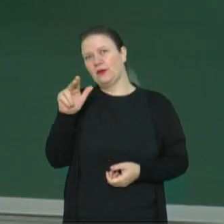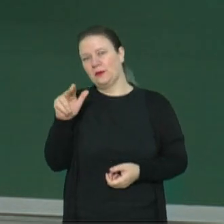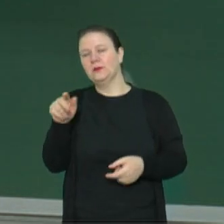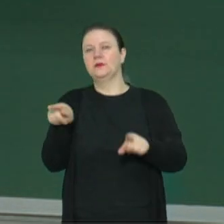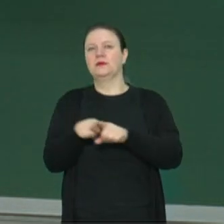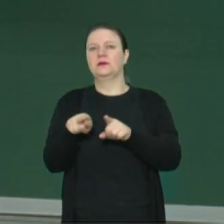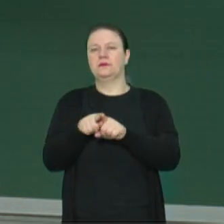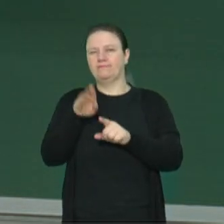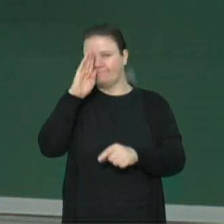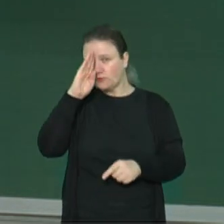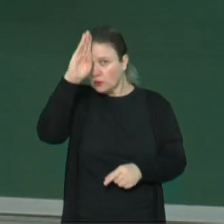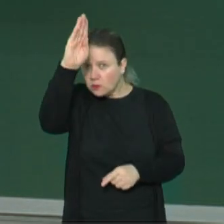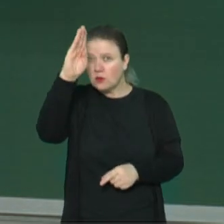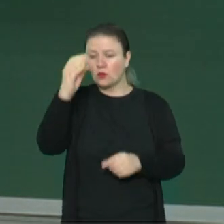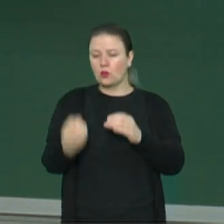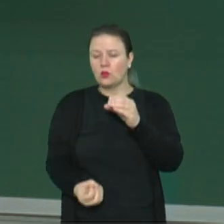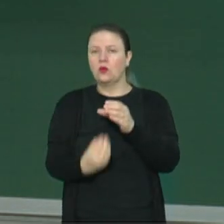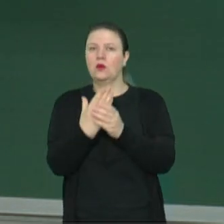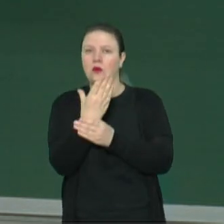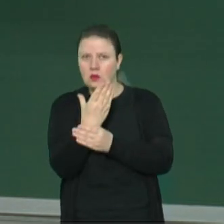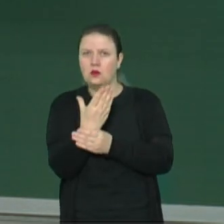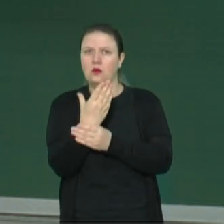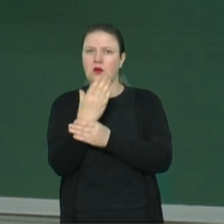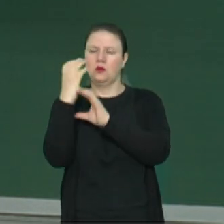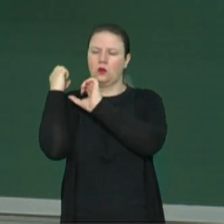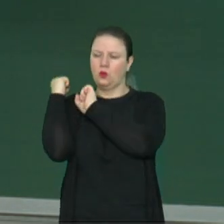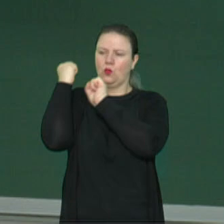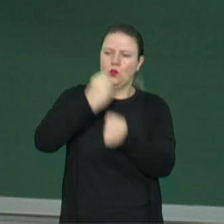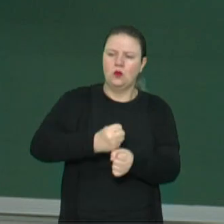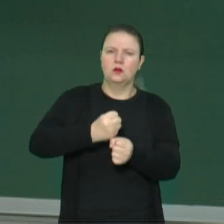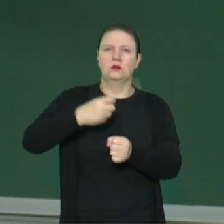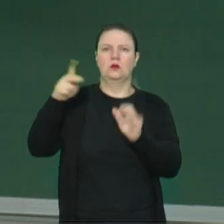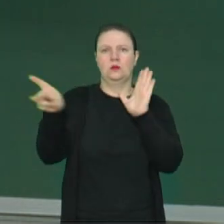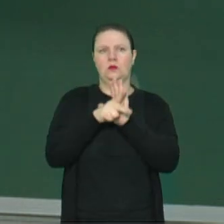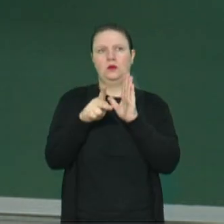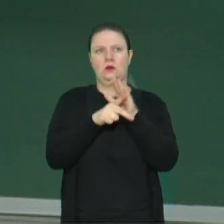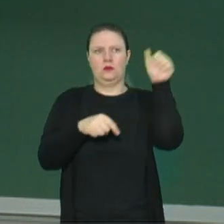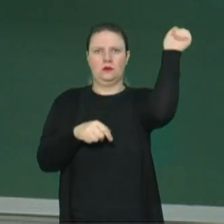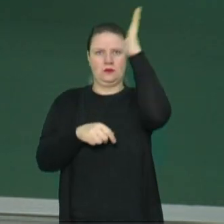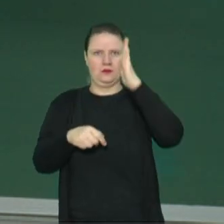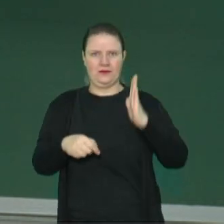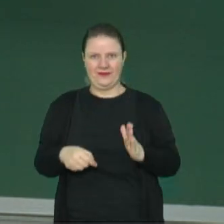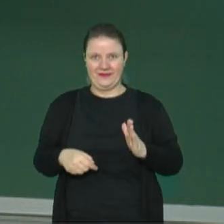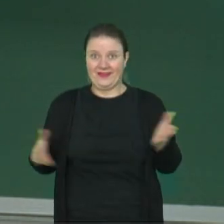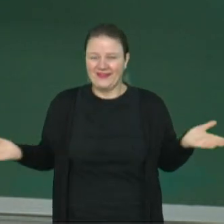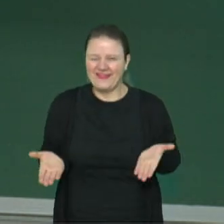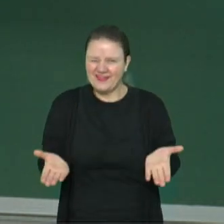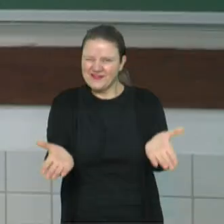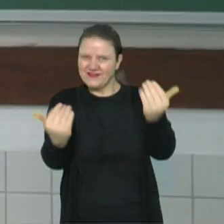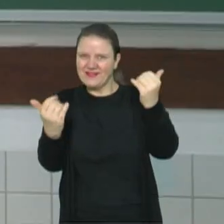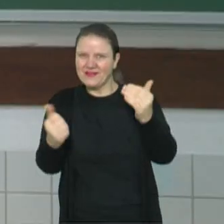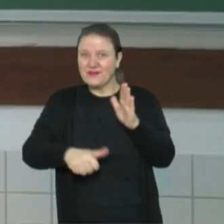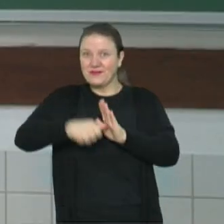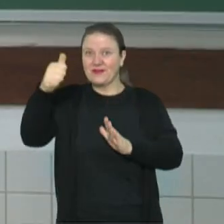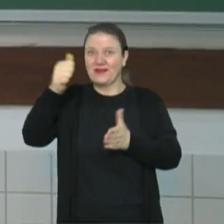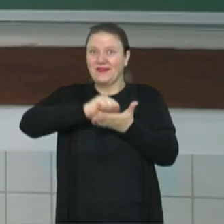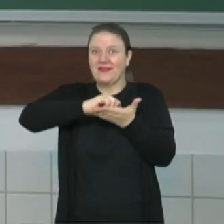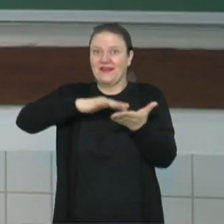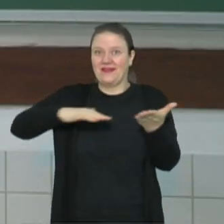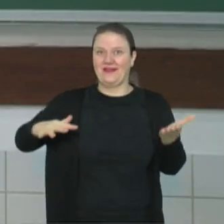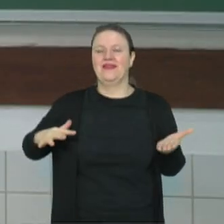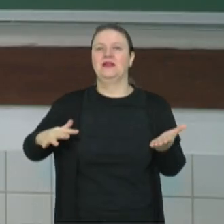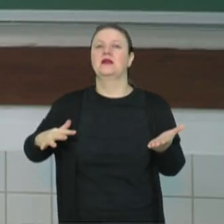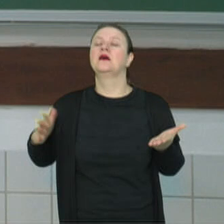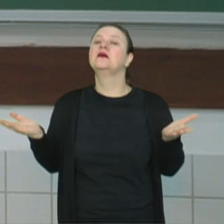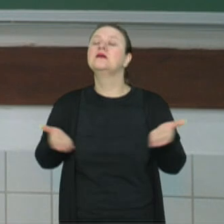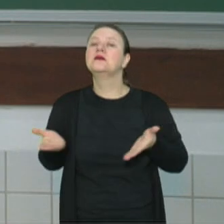principais, os criadores, né, do jiu-jitsu brasileiro. Bora para a nossa primeira atividade, então? Temos nossa primeira atividade que diz